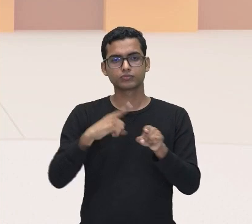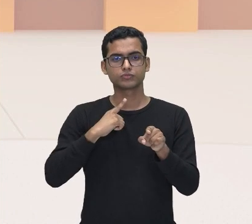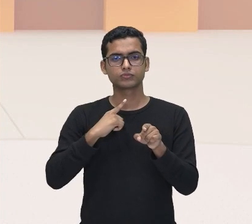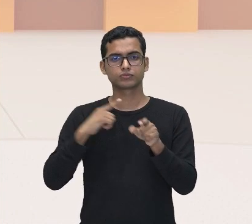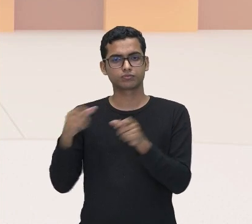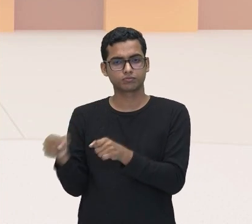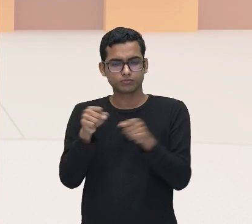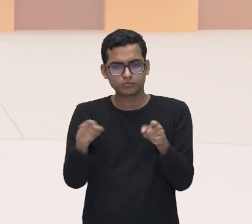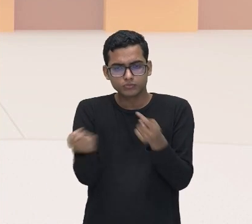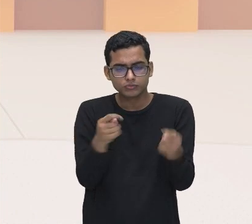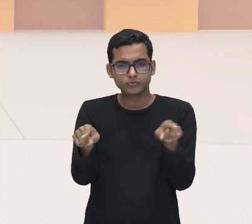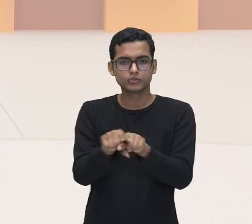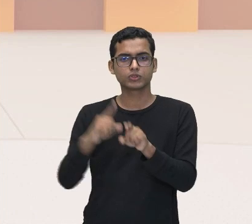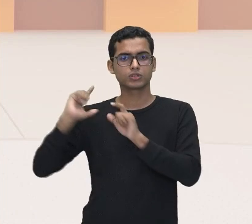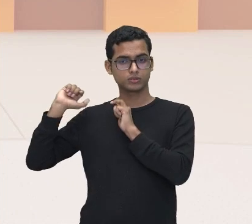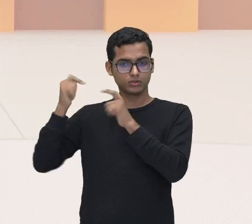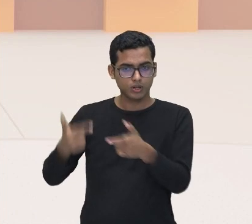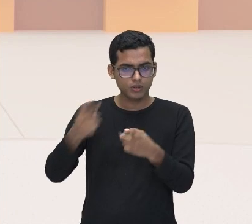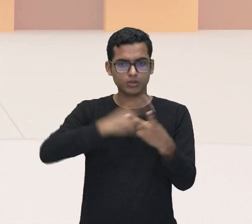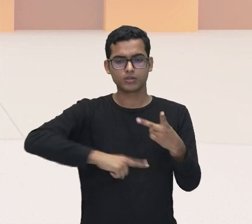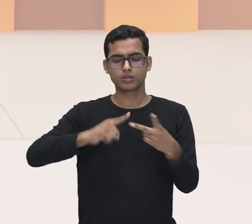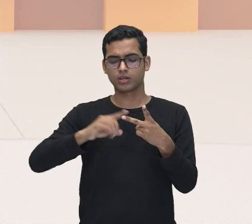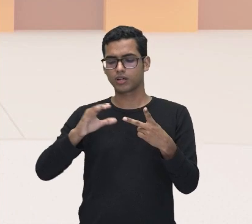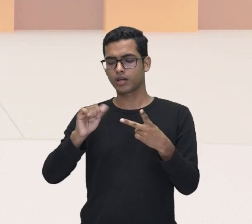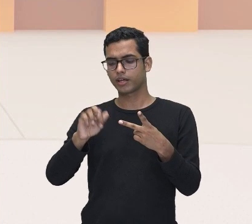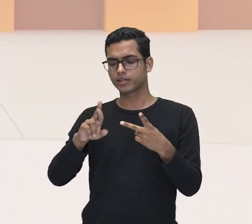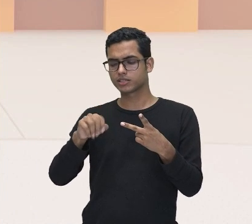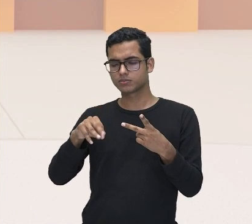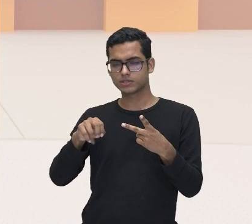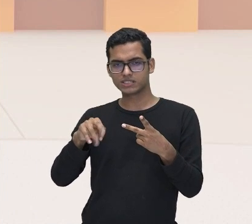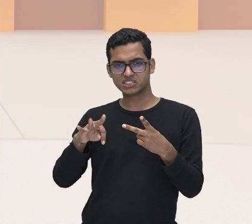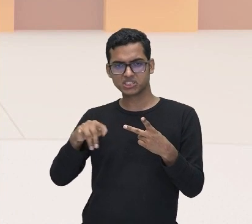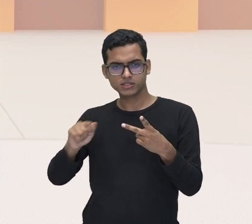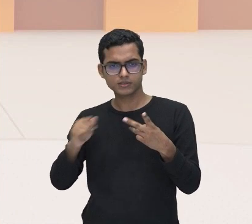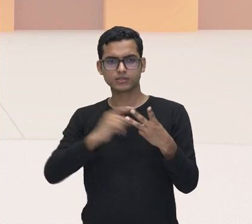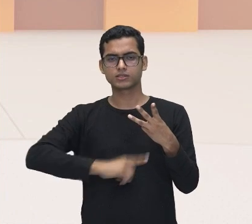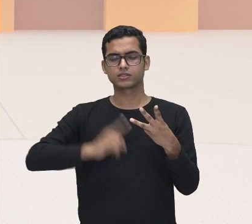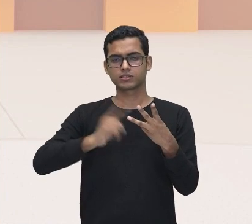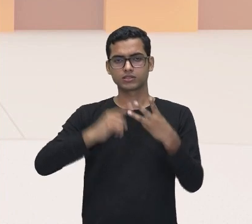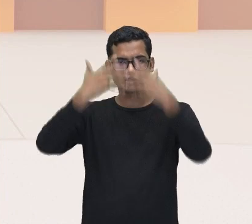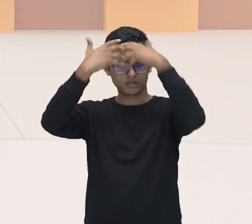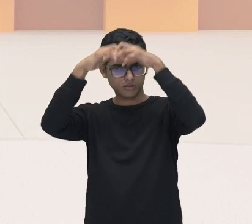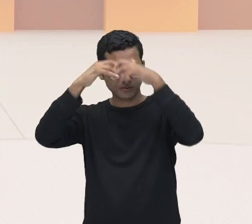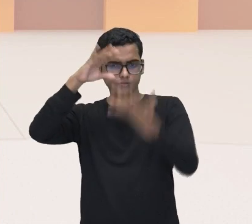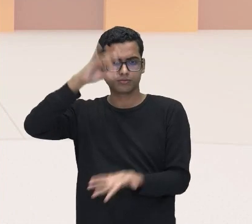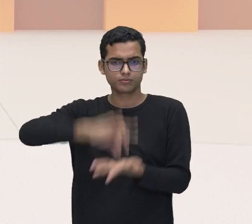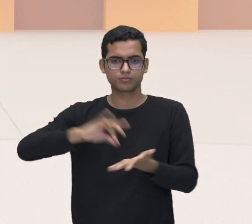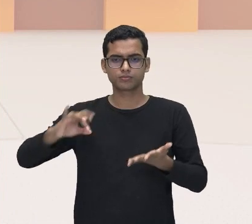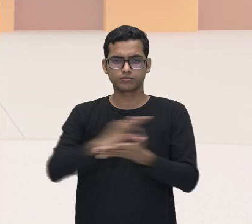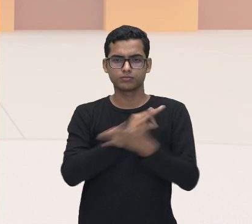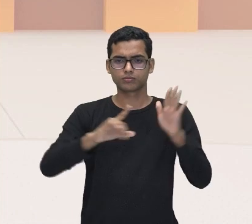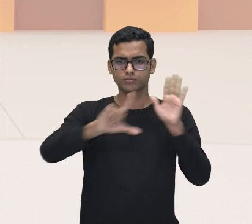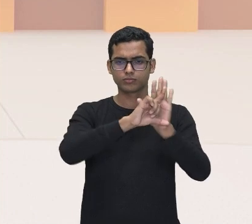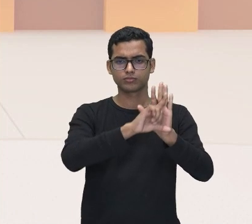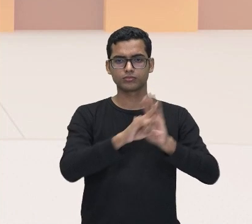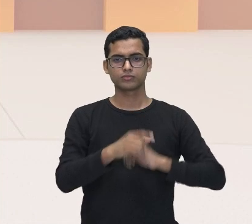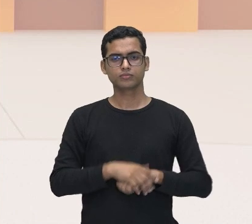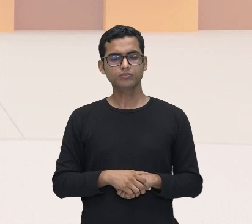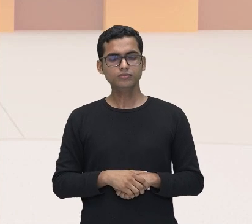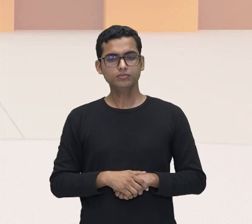a carismática e a racional legal. Então vamos ver o que é a dominação